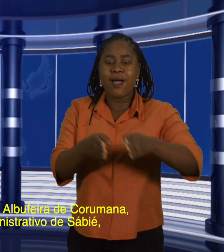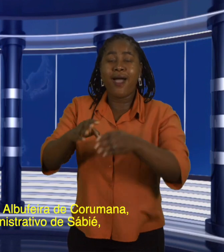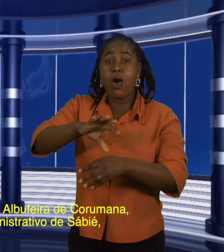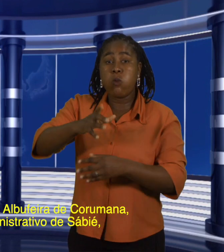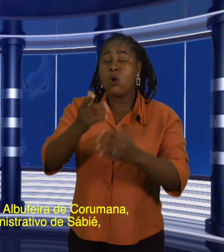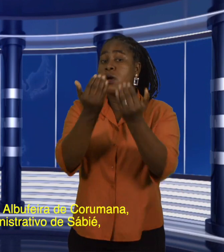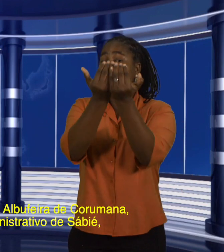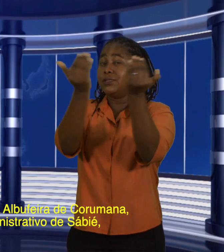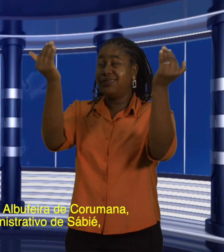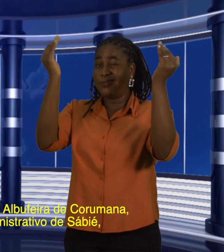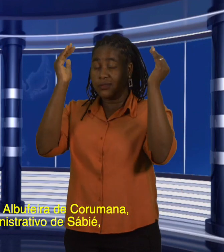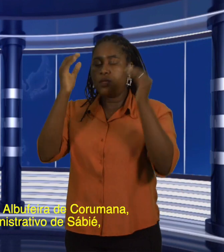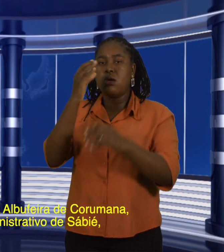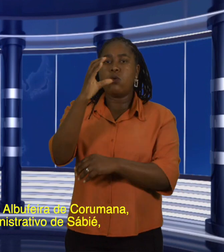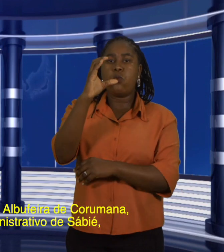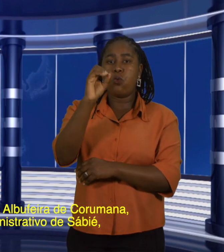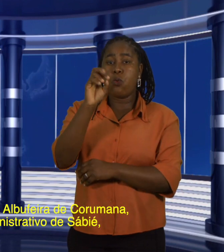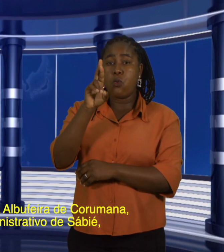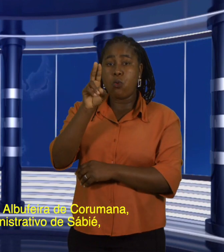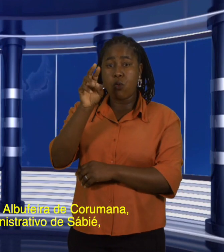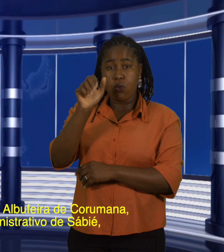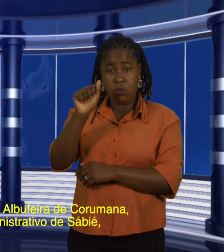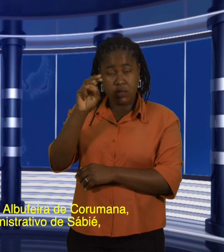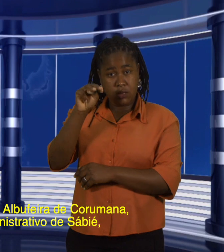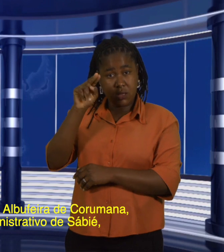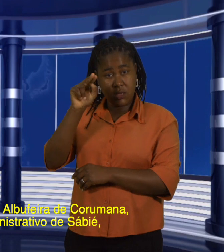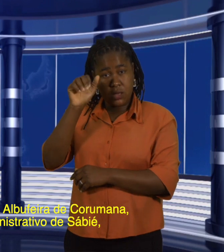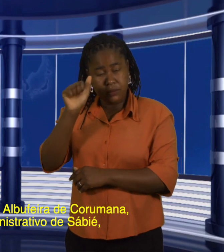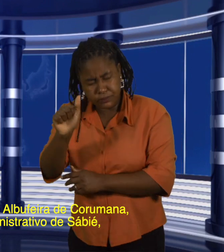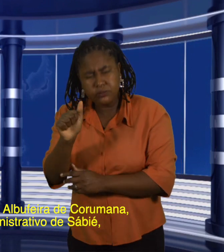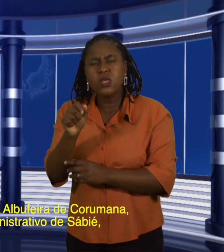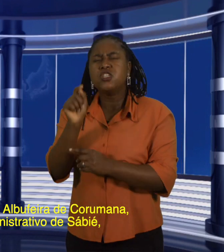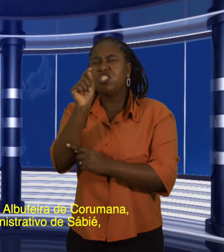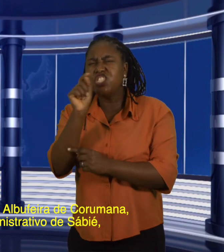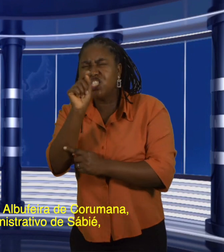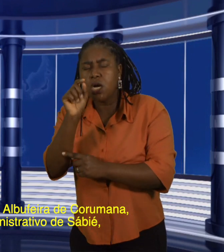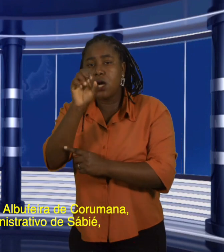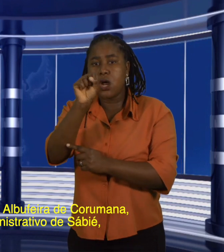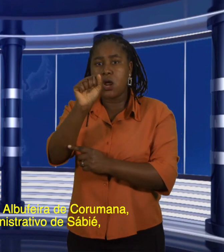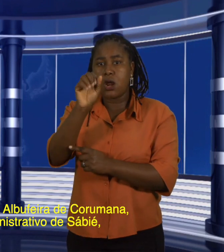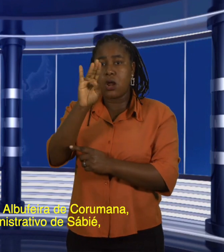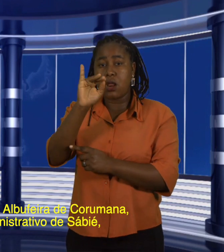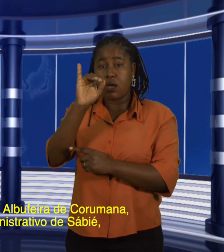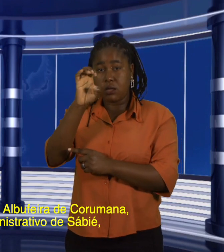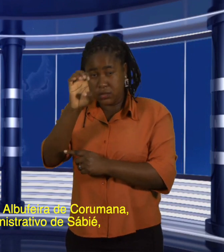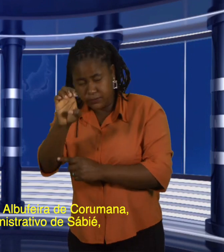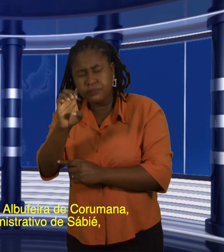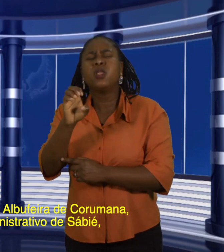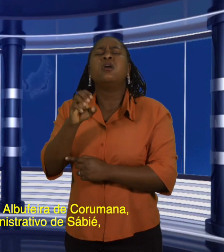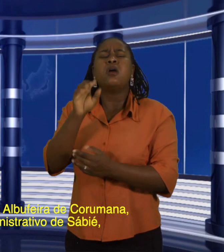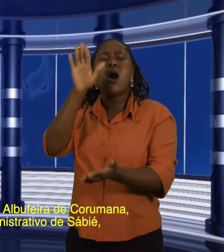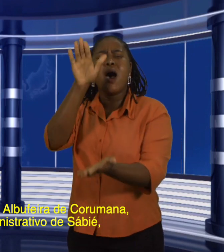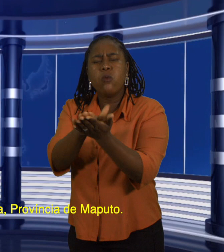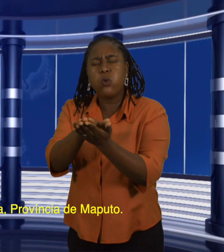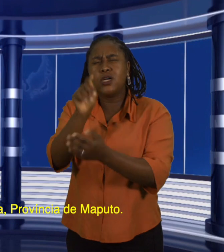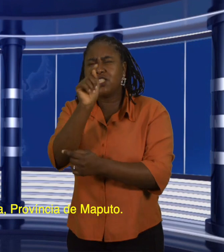Há falta de peixe na albufeira de Burumana no posto administrativo de Saib, distrito de Moamba, província de Maputo.